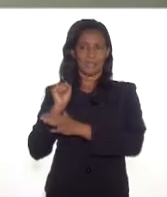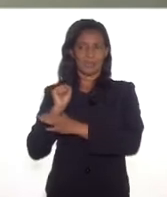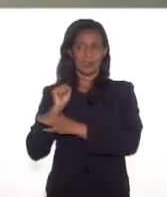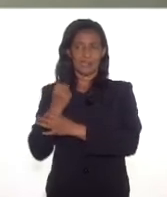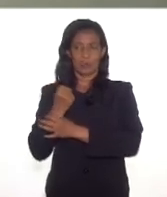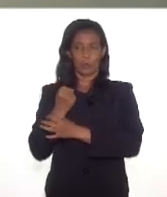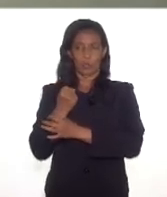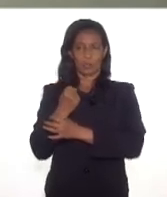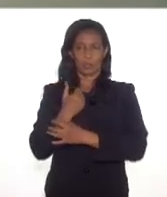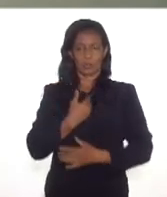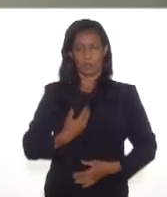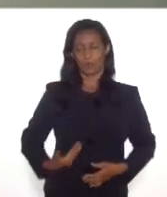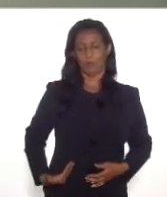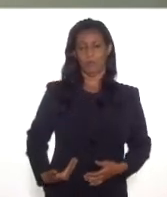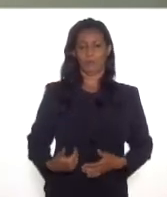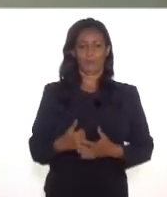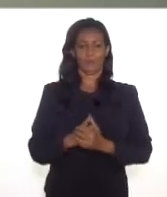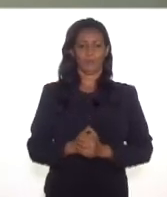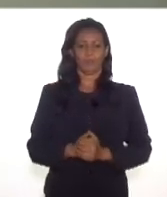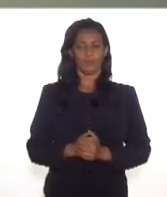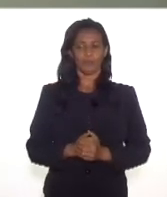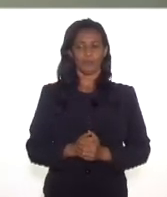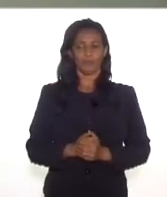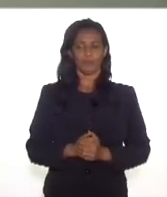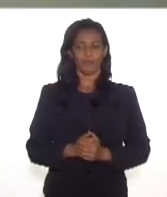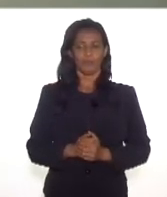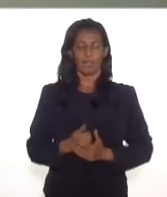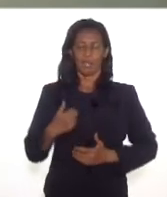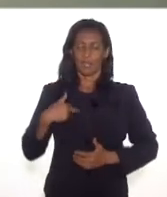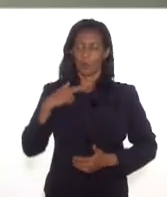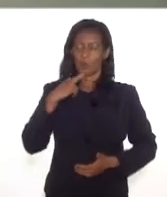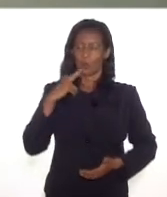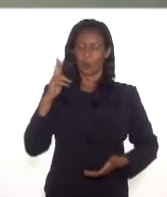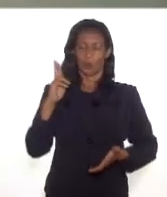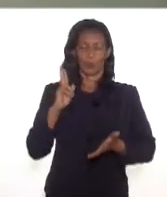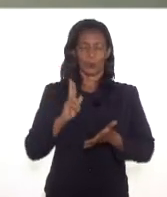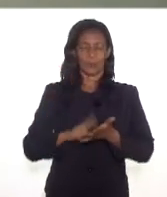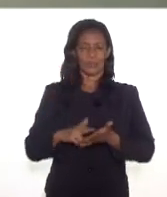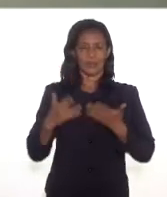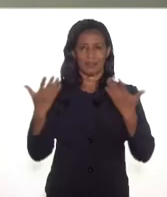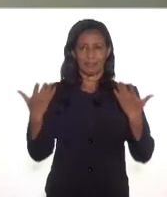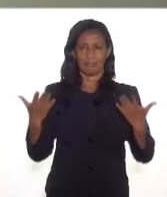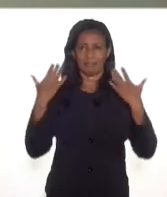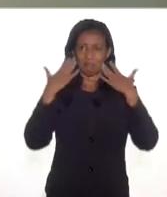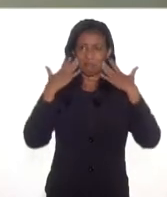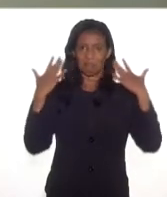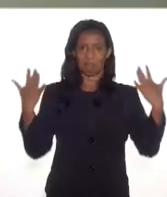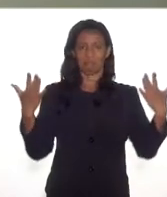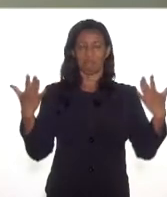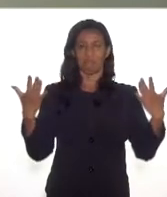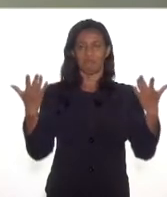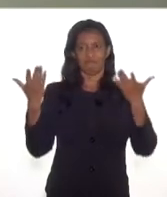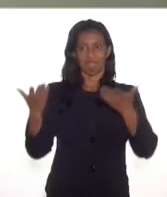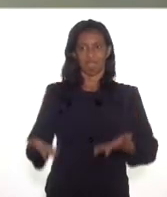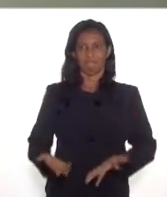segurança pública. Faço um reconhecimento público à Vossa